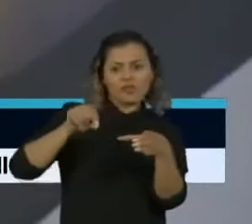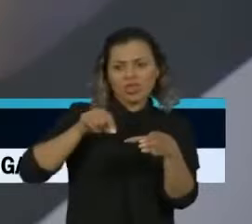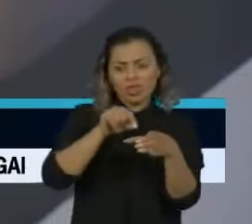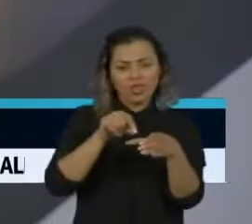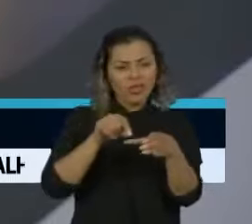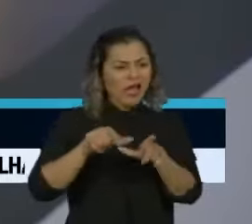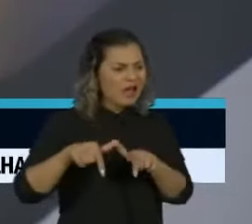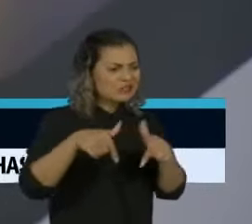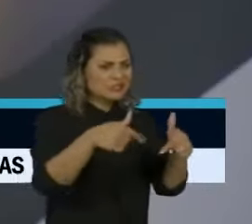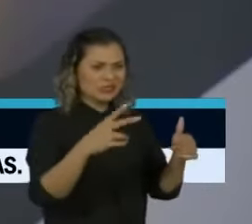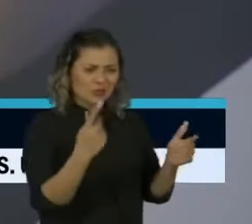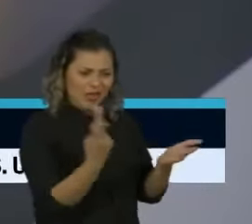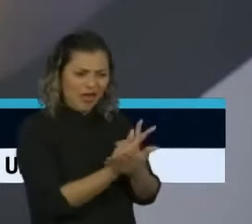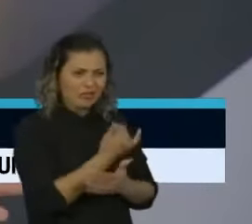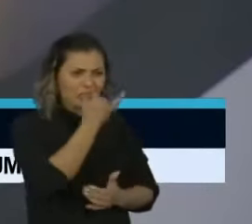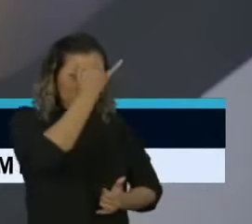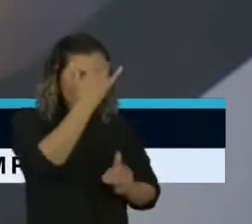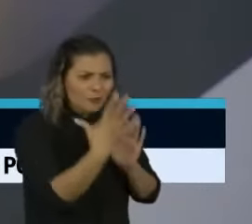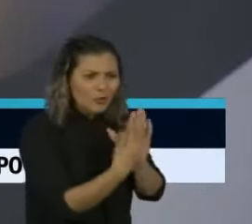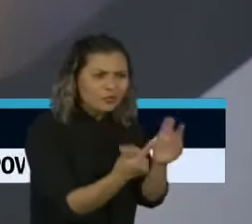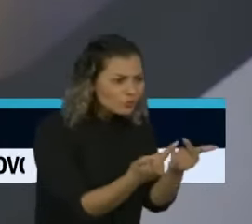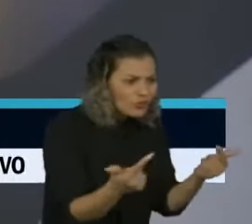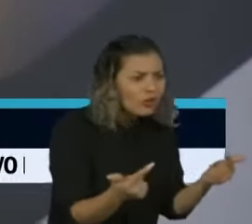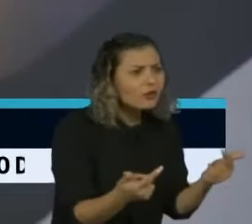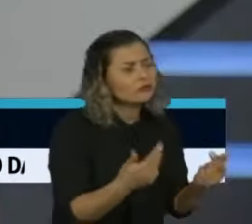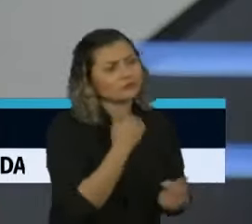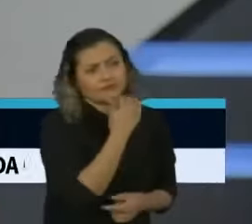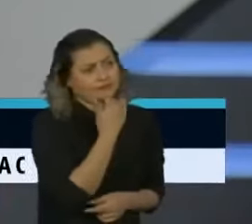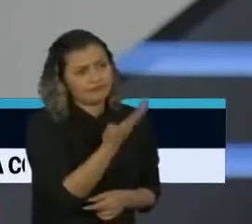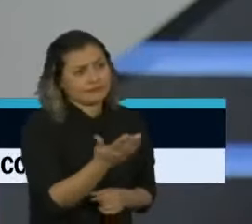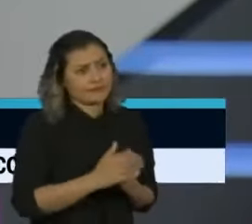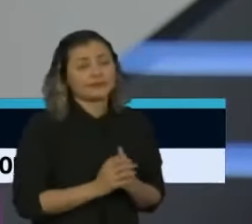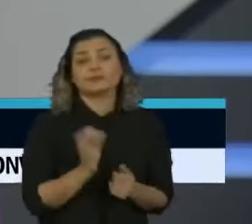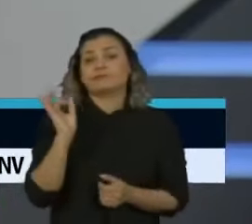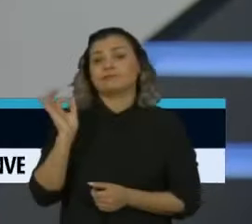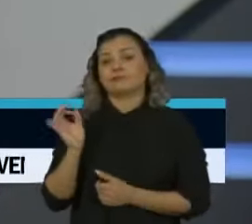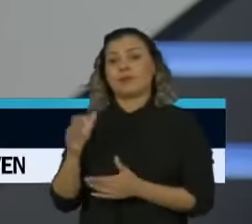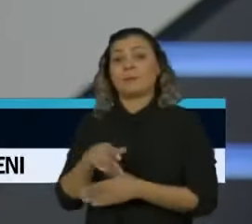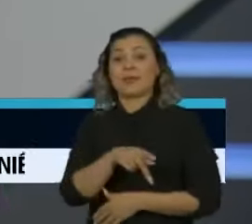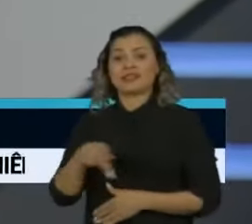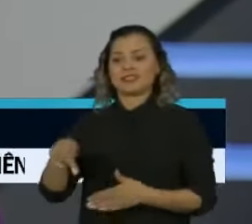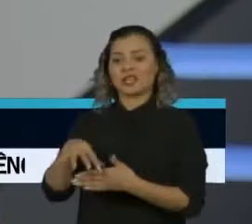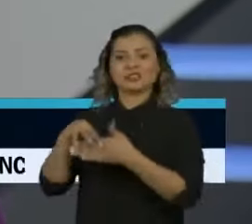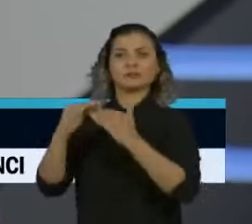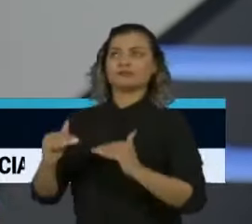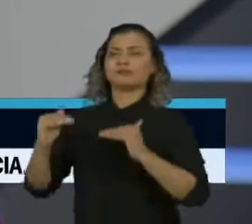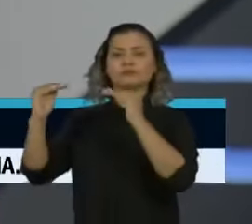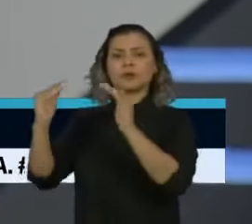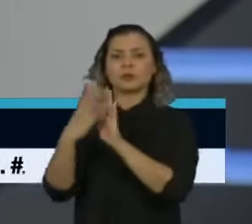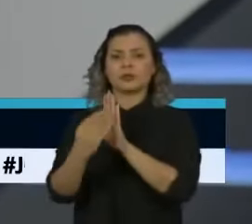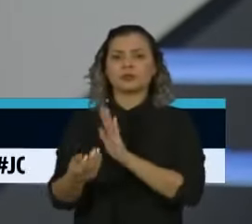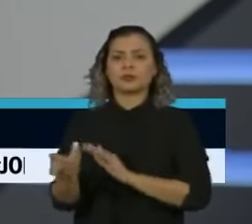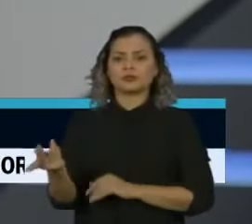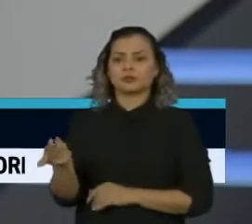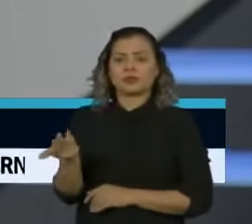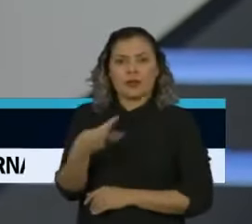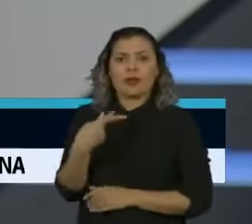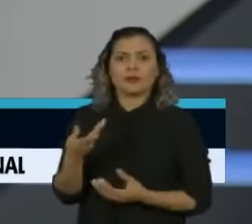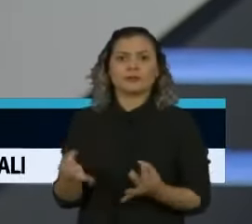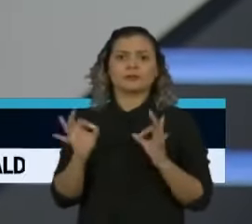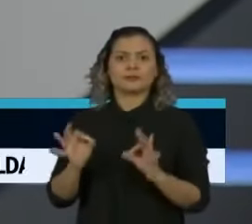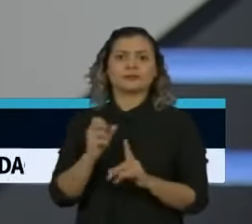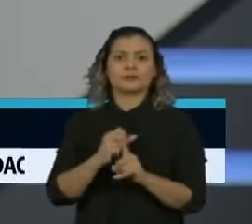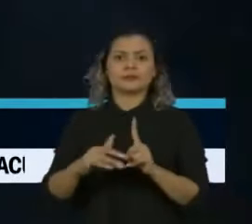dando esse péssimo exemplo, como disse o doutor Gonçalo, não adianta muito. Se a autoridade máxima faz isso, ele vira o exemplo para a sociedade.